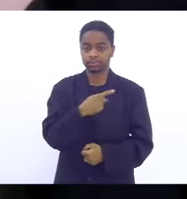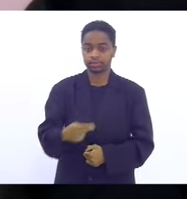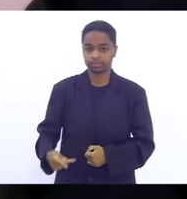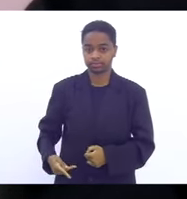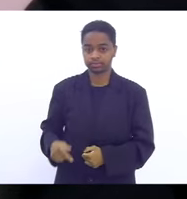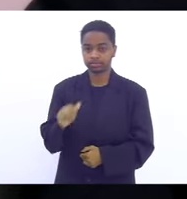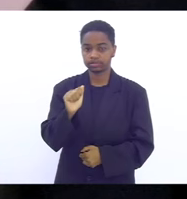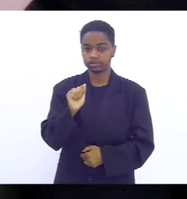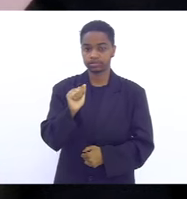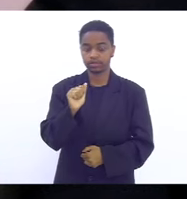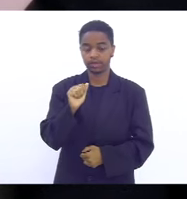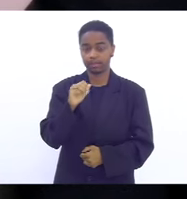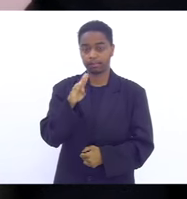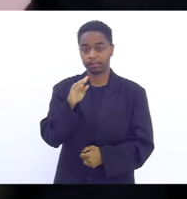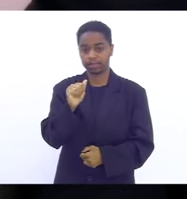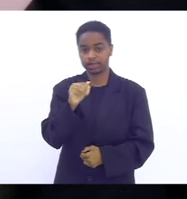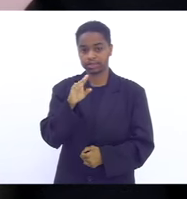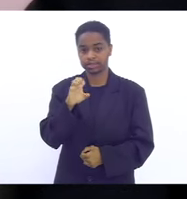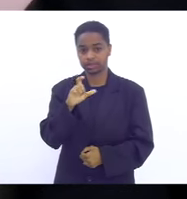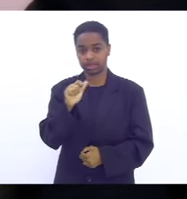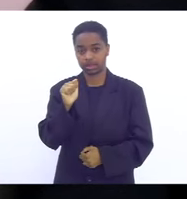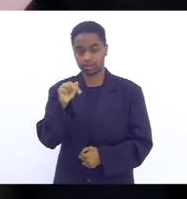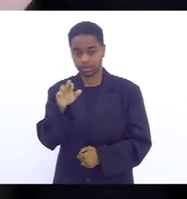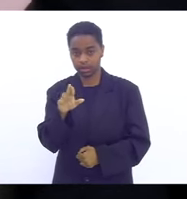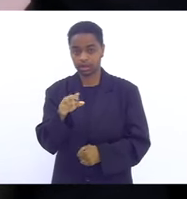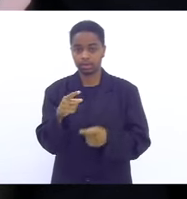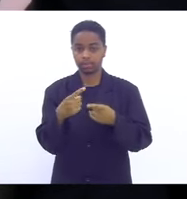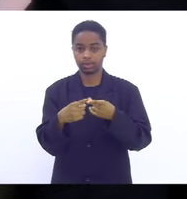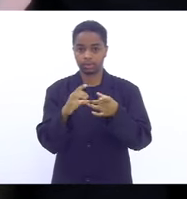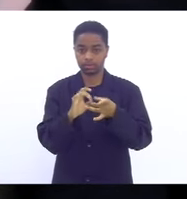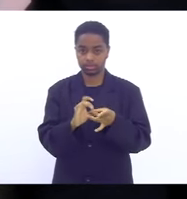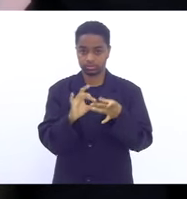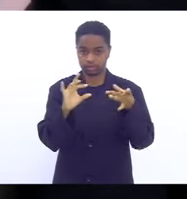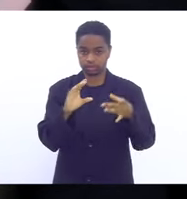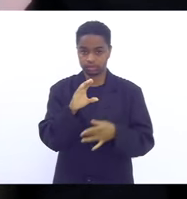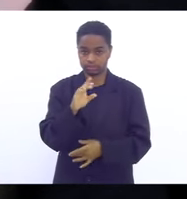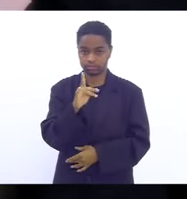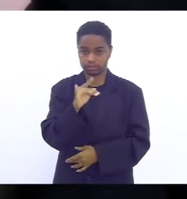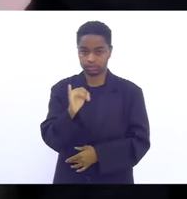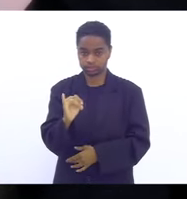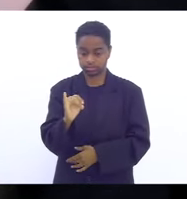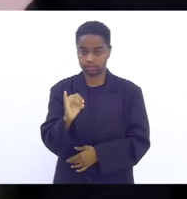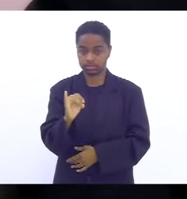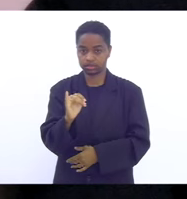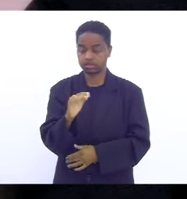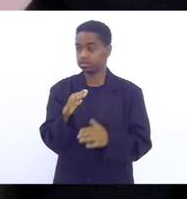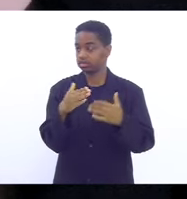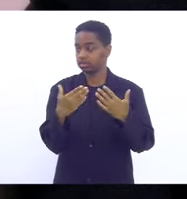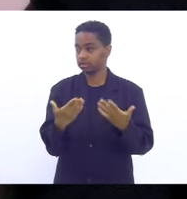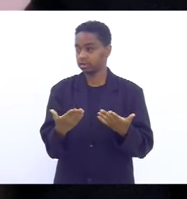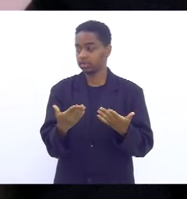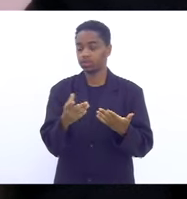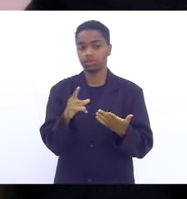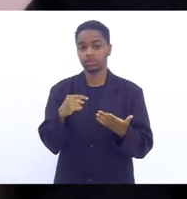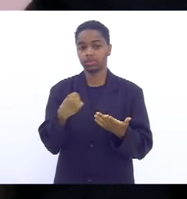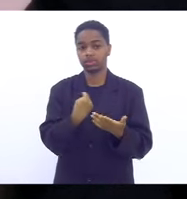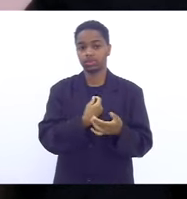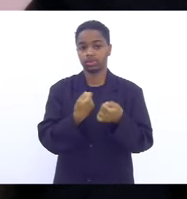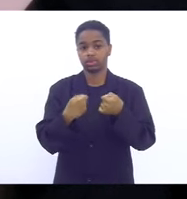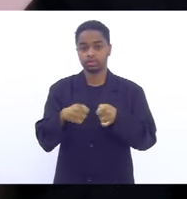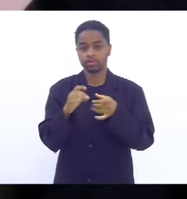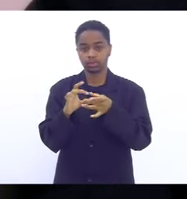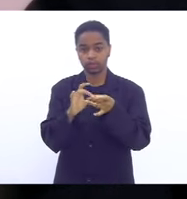Rodrigo Bacelar, que consentiu, né, CPI aqui. Então, nós temos que nos unirmos, e